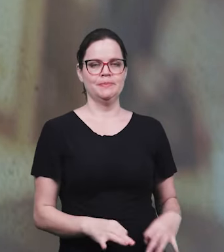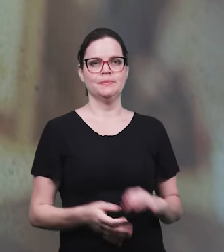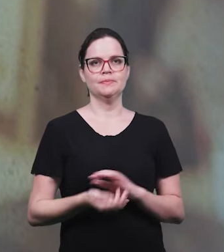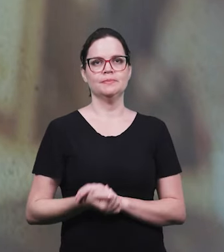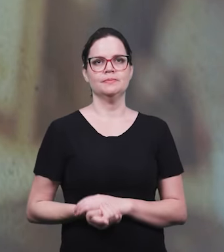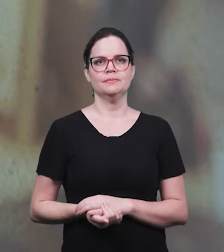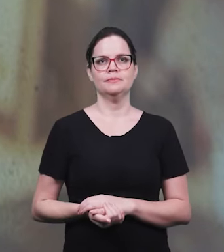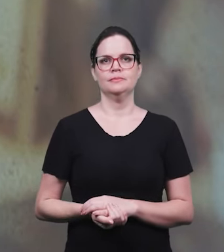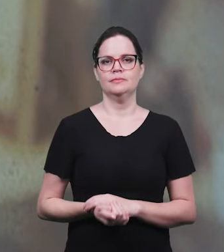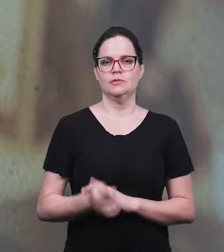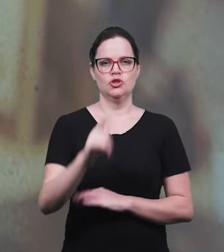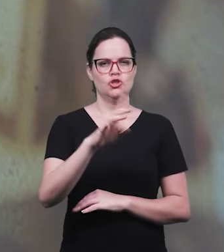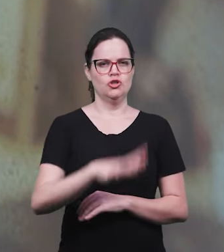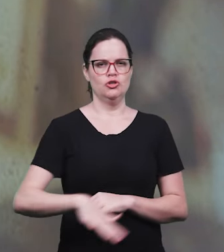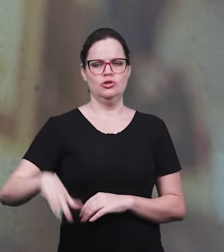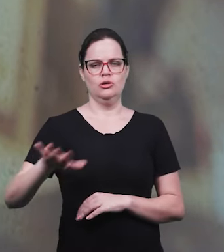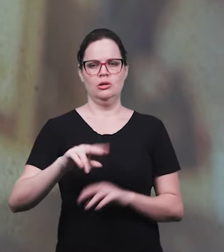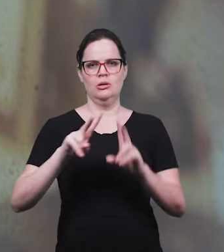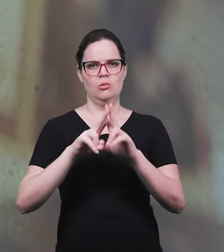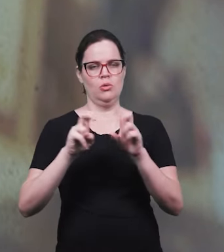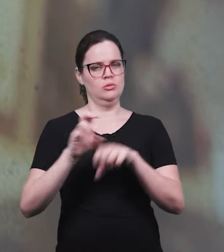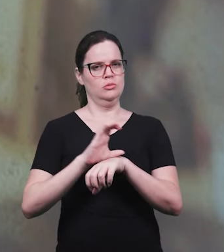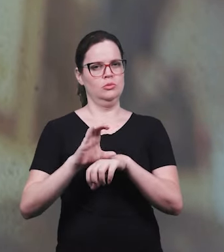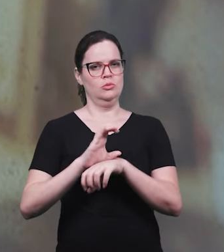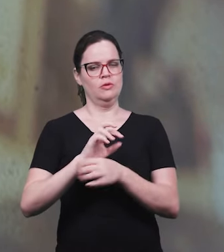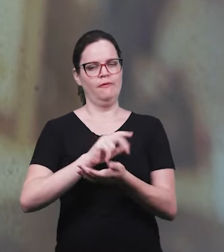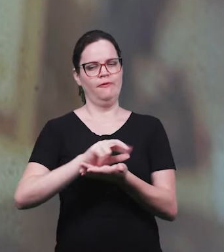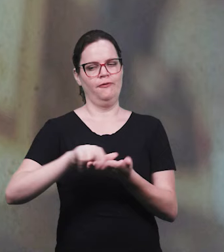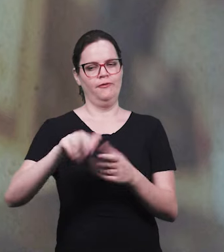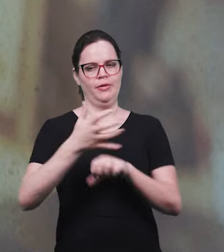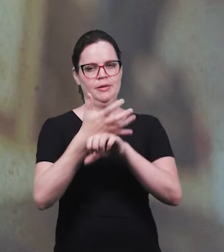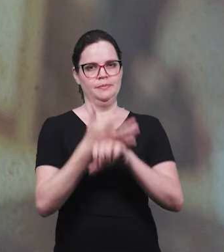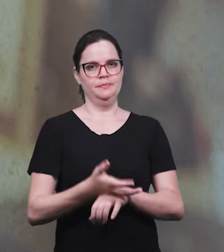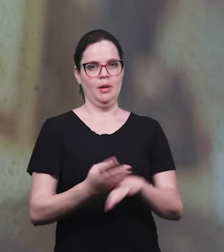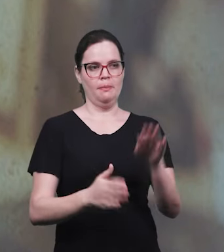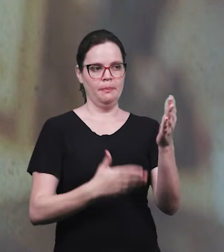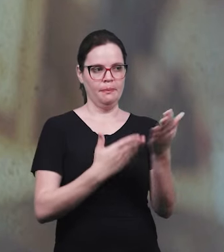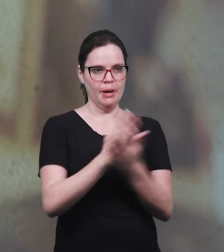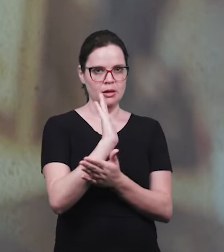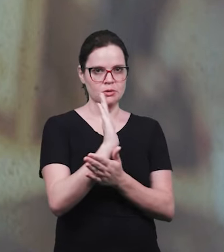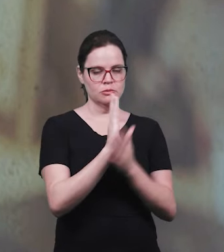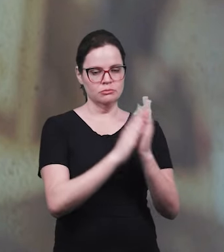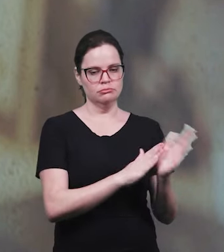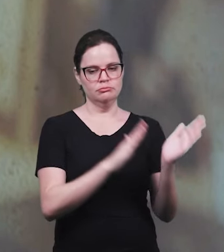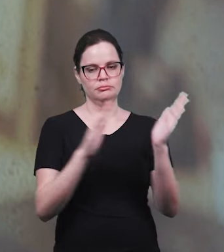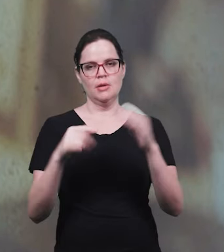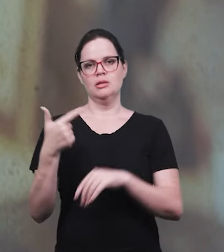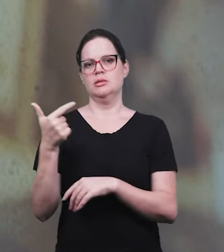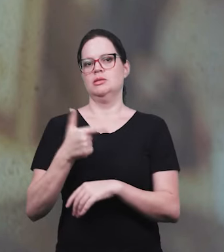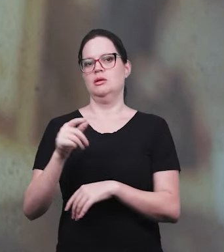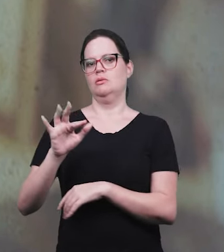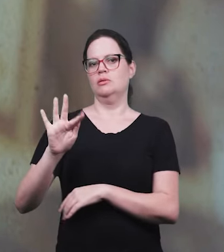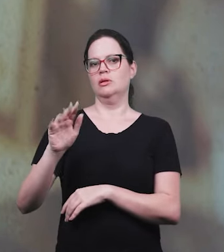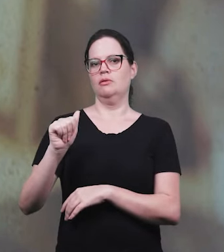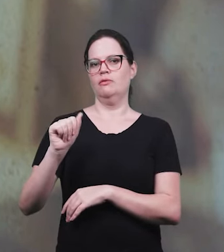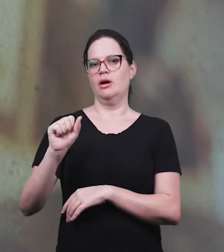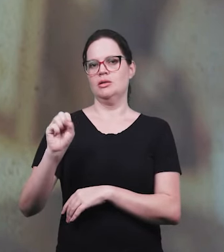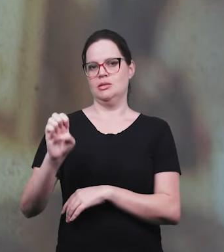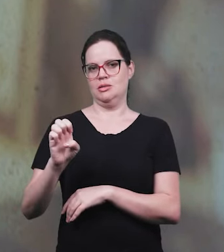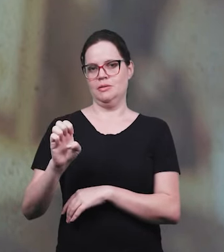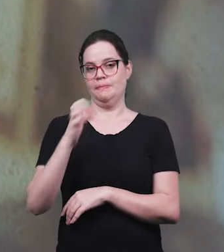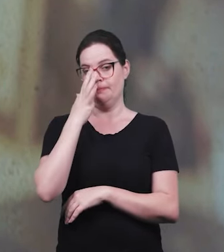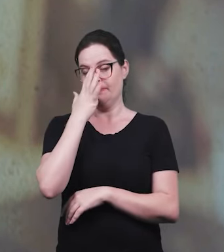objetivas, de uma forma geral, sobre o curso. Quando você passa na primeira fase, você vai para a segunda fase. E a